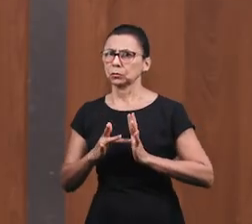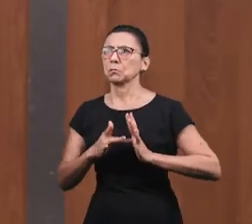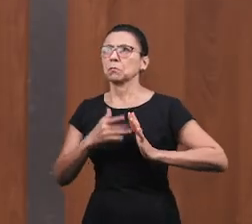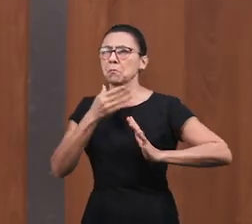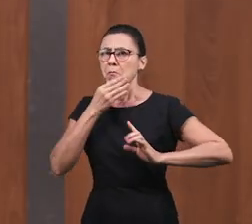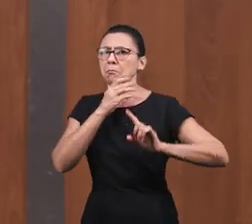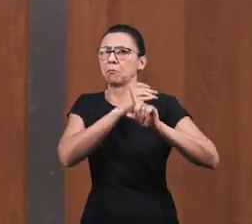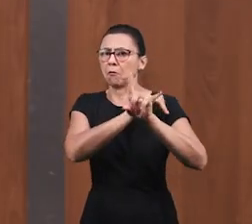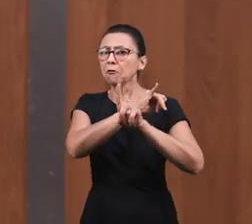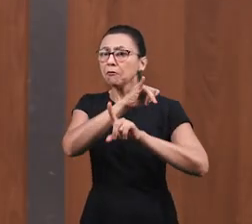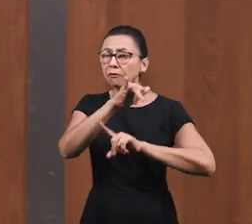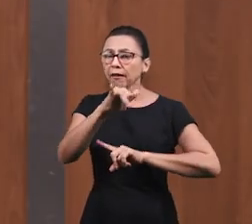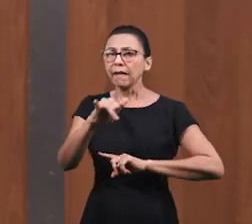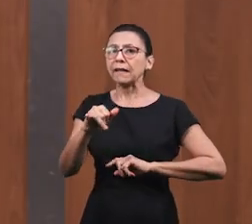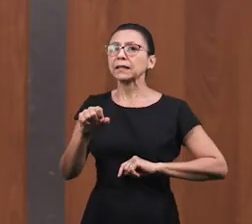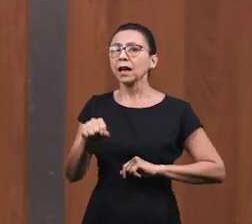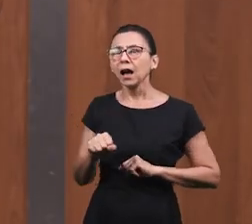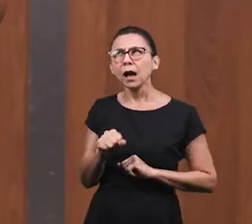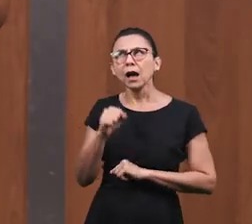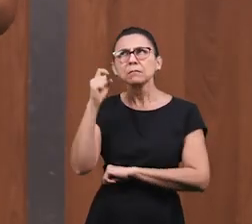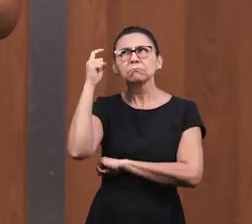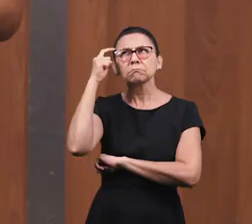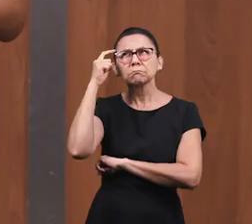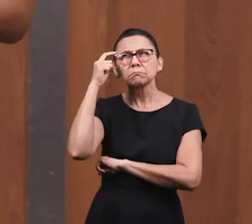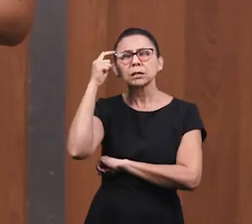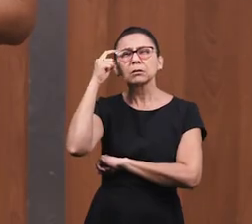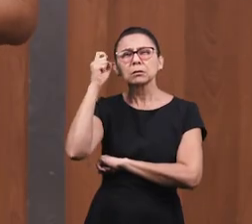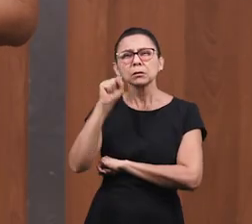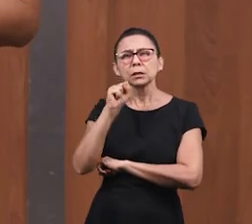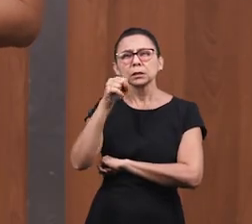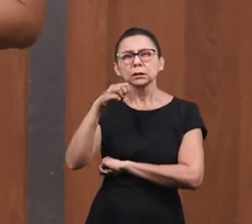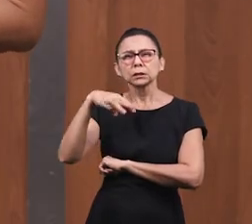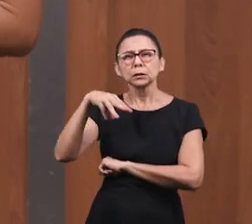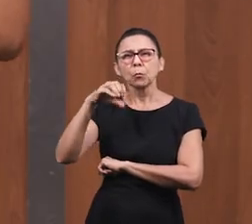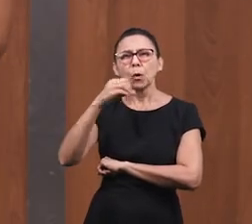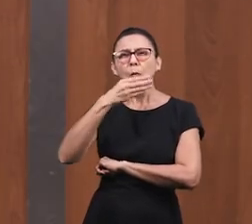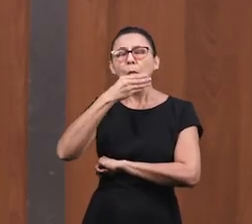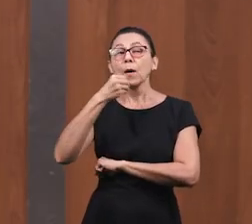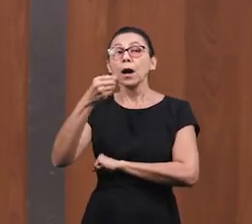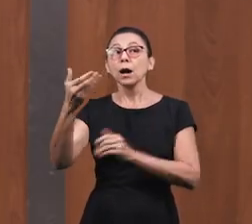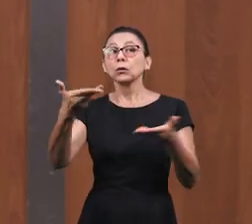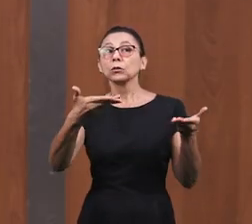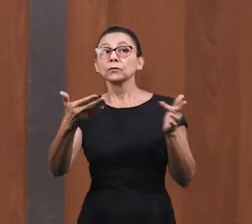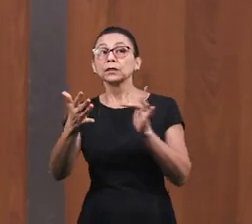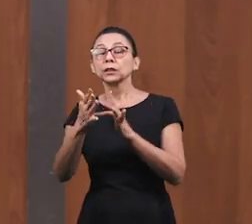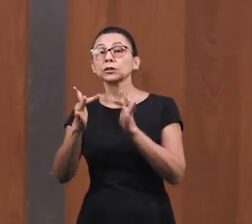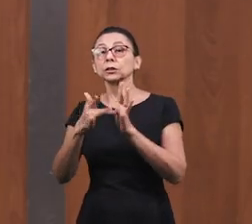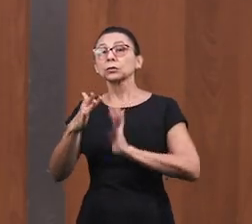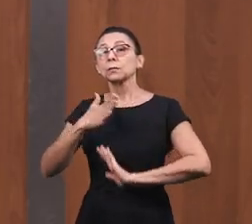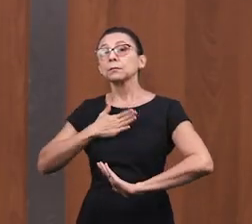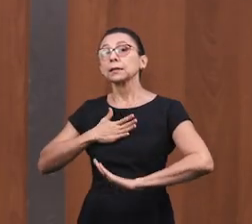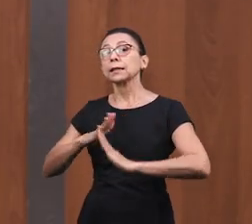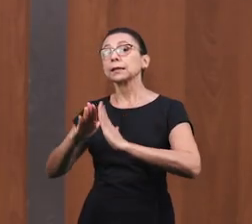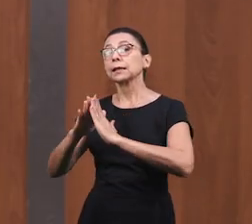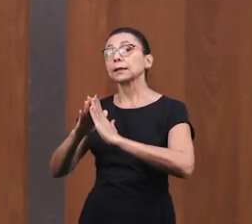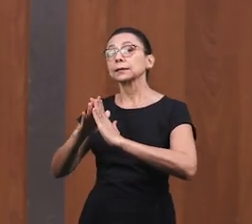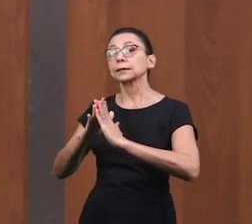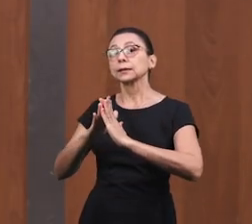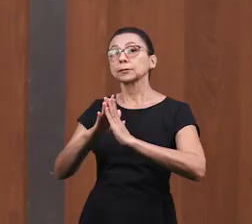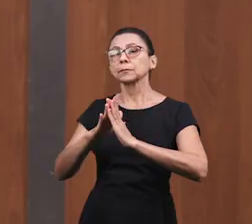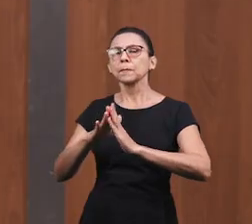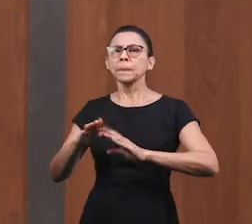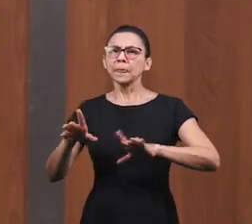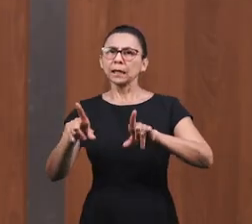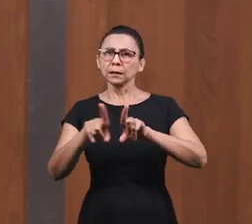era profeta, e convidou Jesus a ir ali na casa dele. E a Bíblia conta que